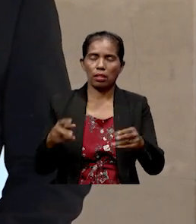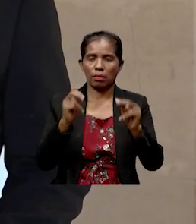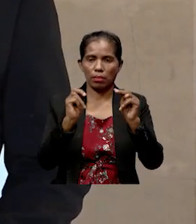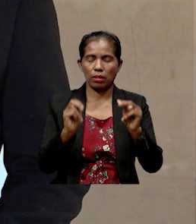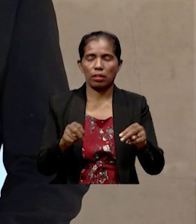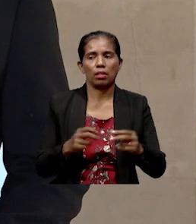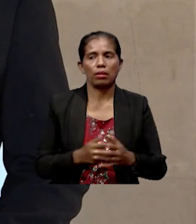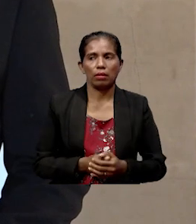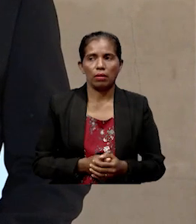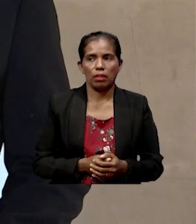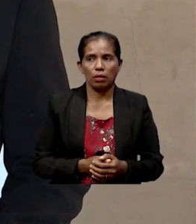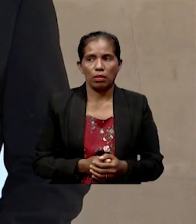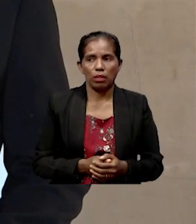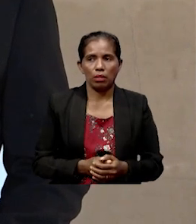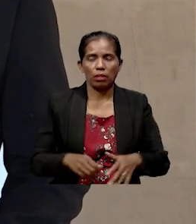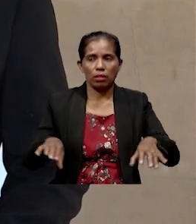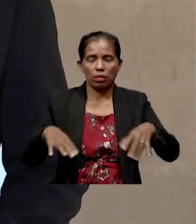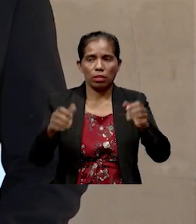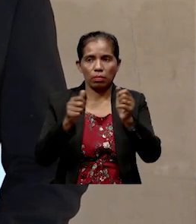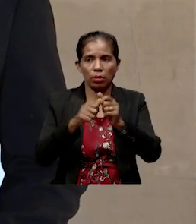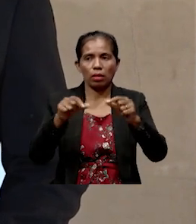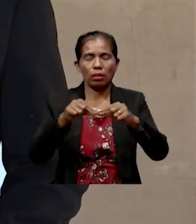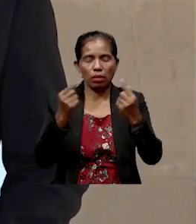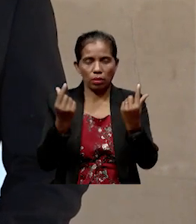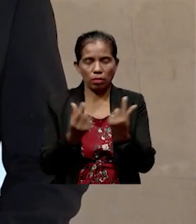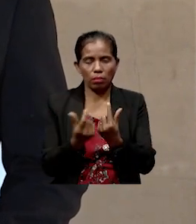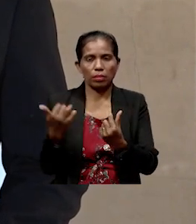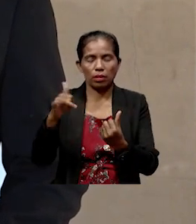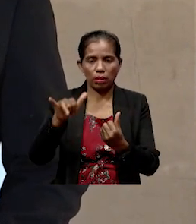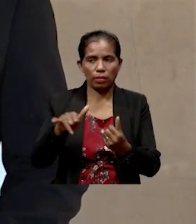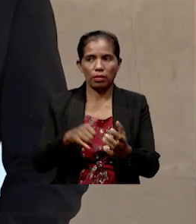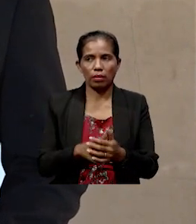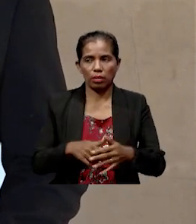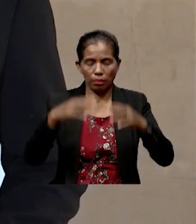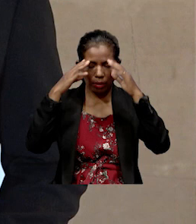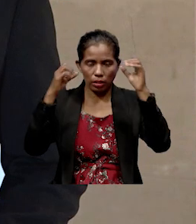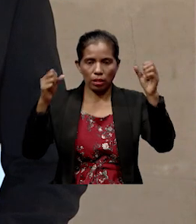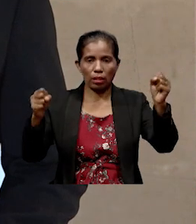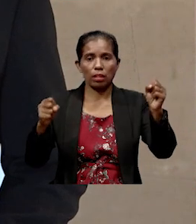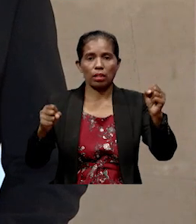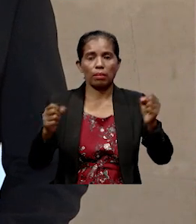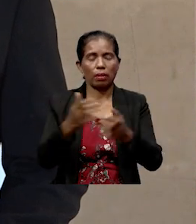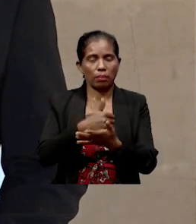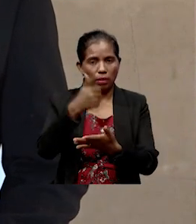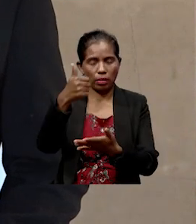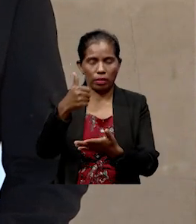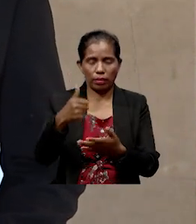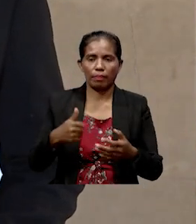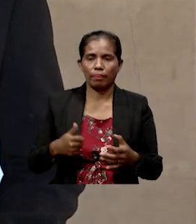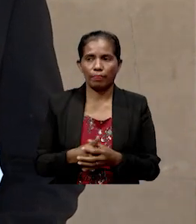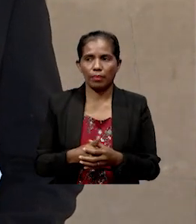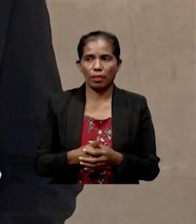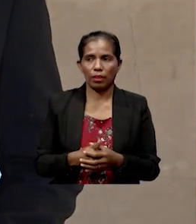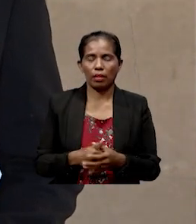para tu coordenar a equipa de transição presidente eleito União, que também haruka na carta vai